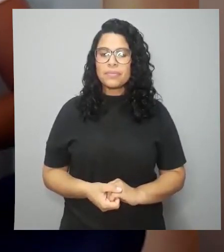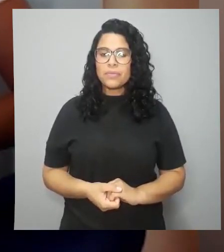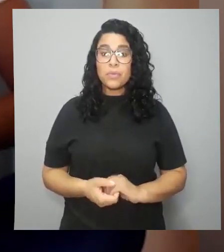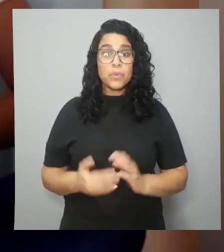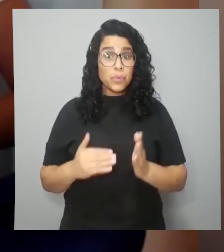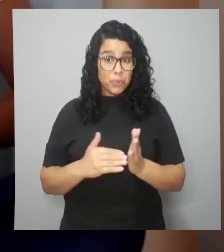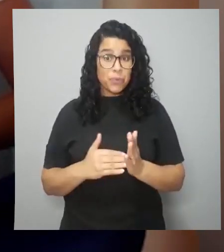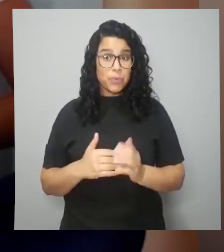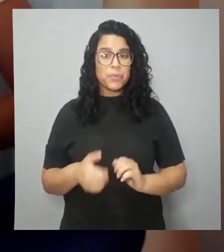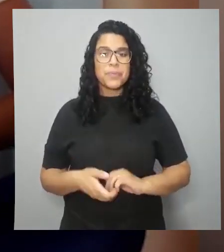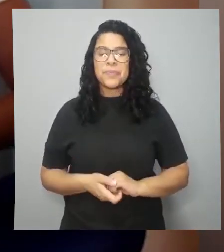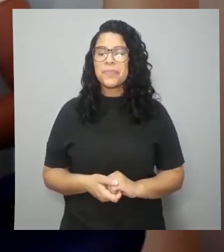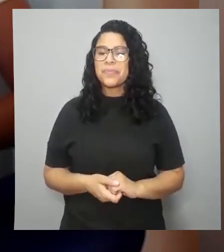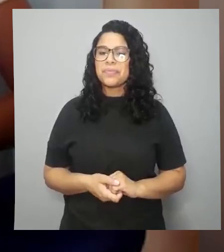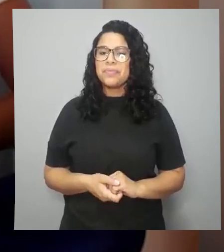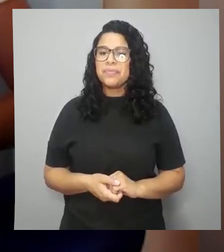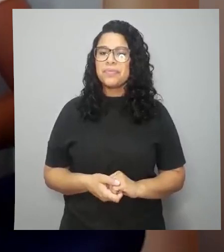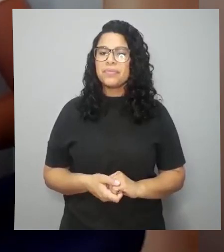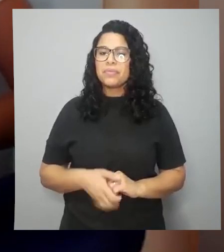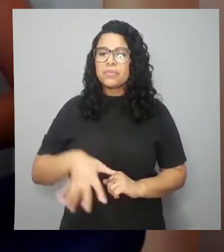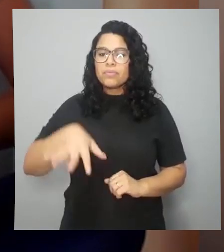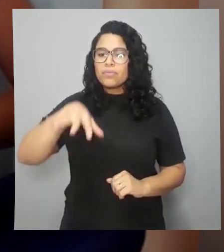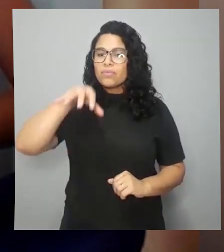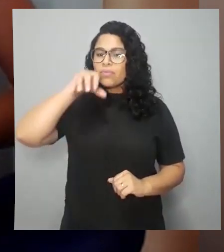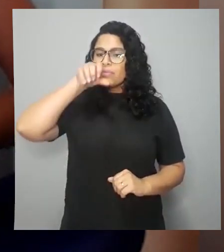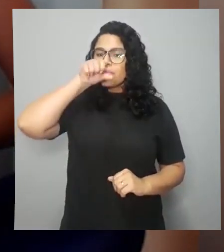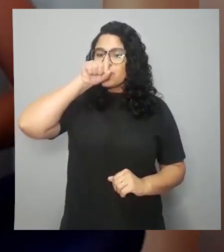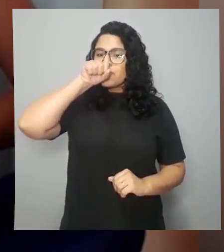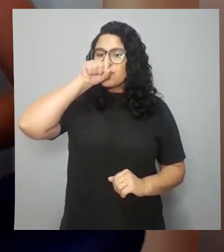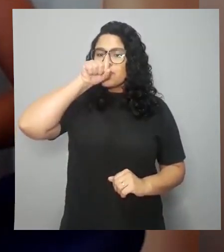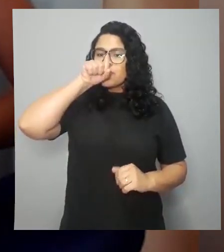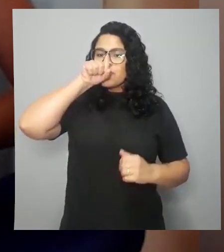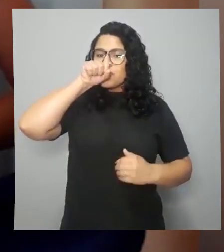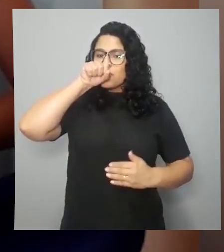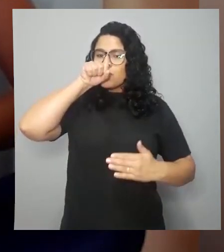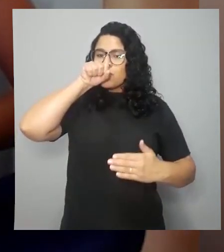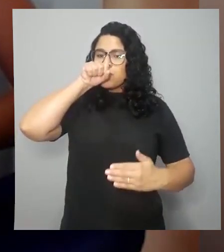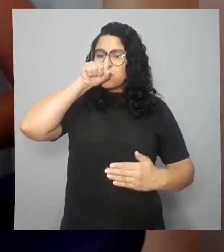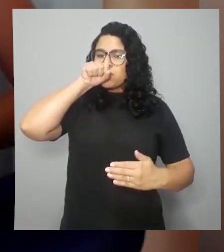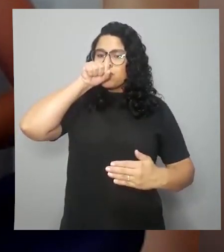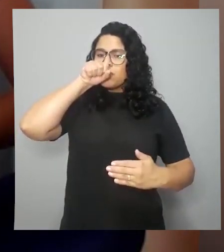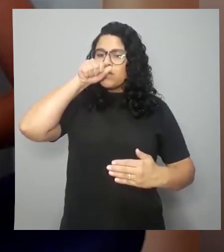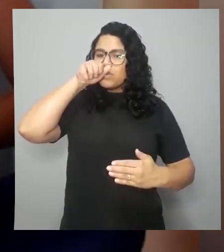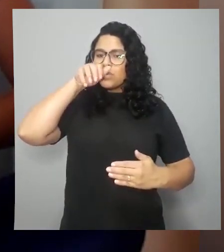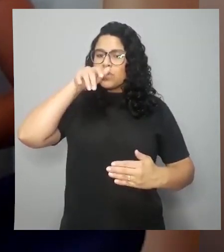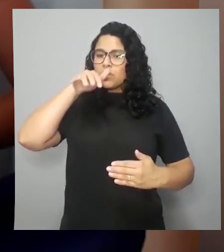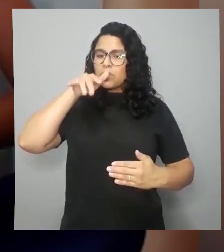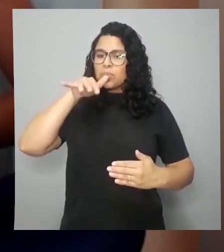Última vez. Puxa o ar e solta o ar.